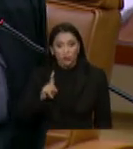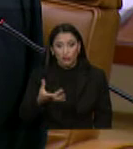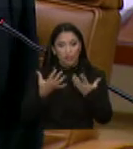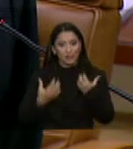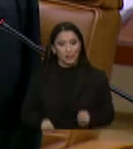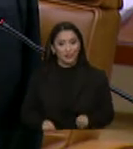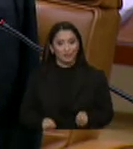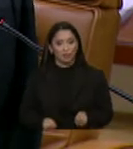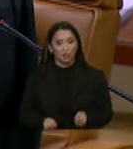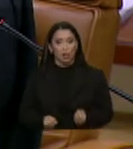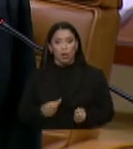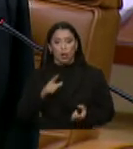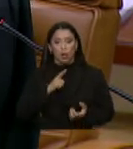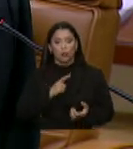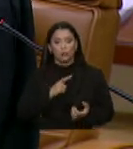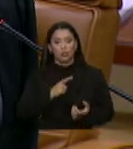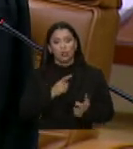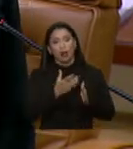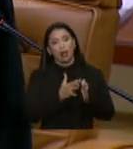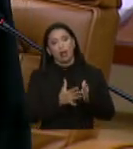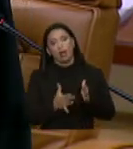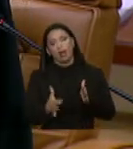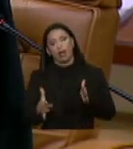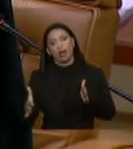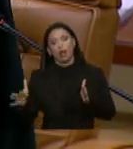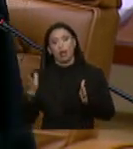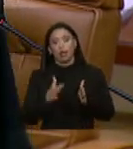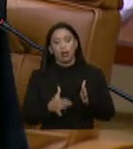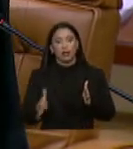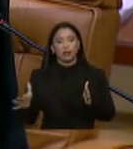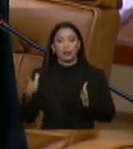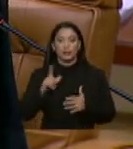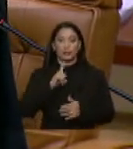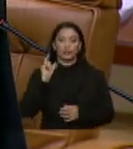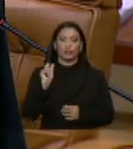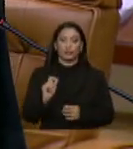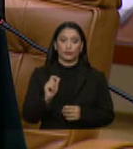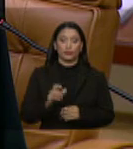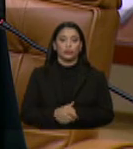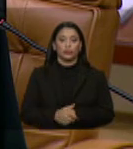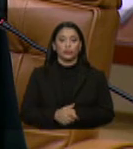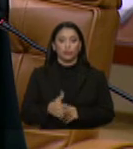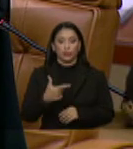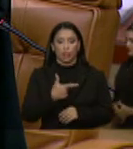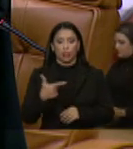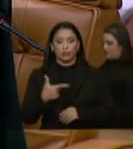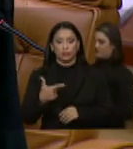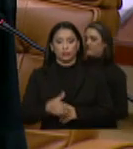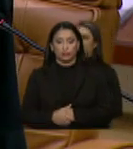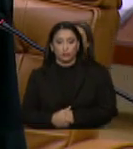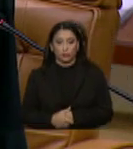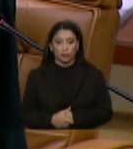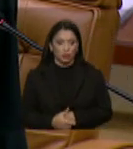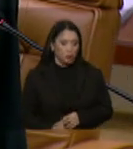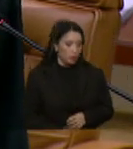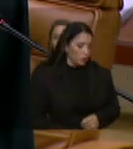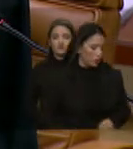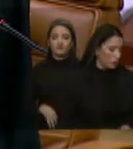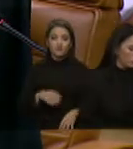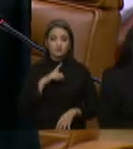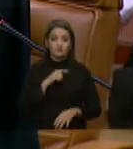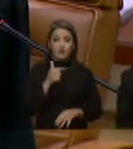ou ficaram tramitando sem qualquer efetividade e dos 22% que sobraram A